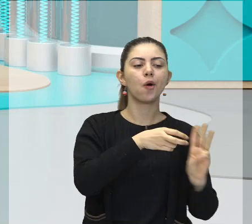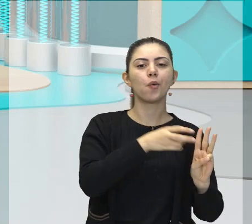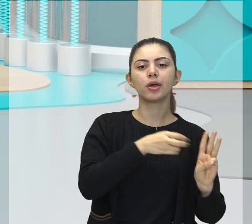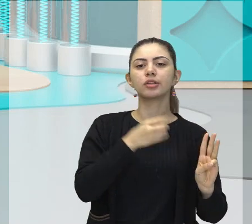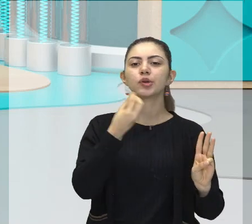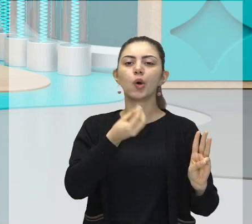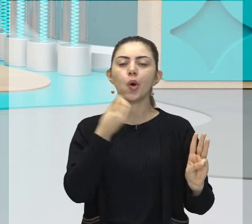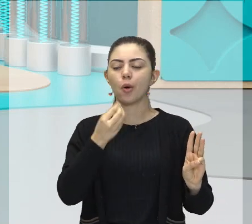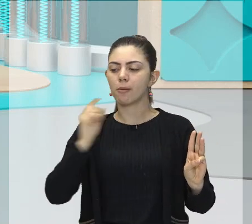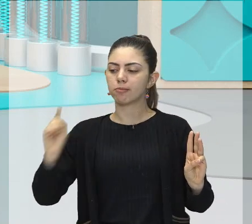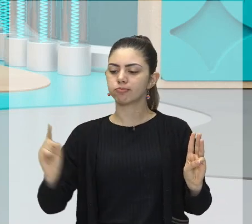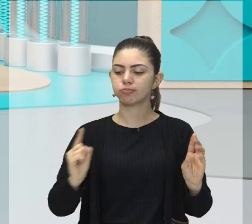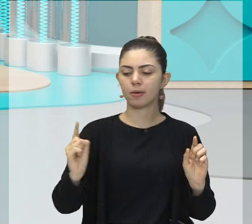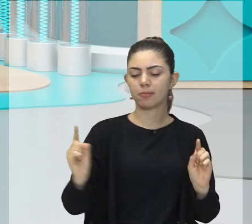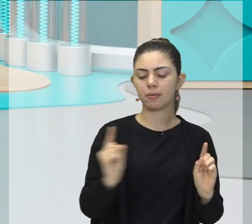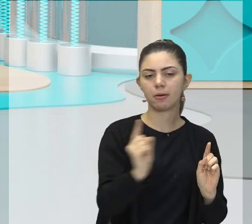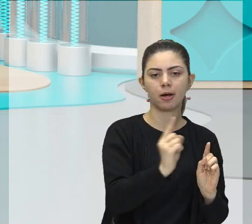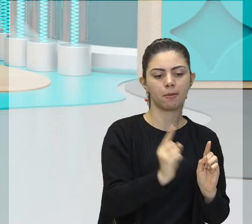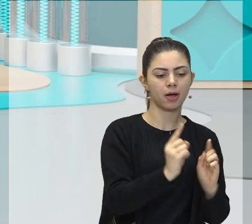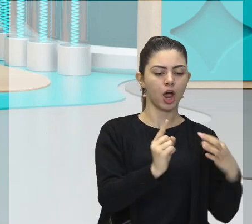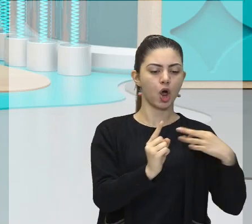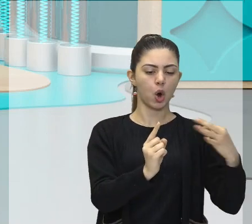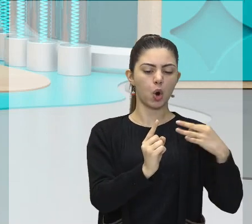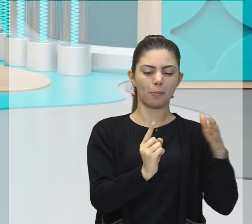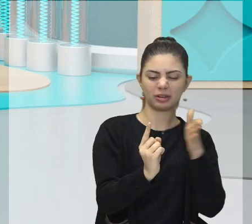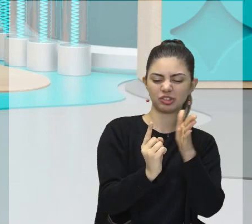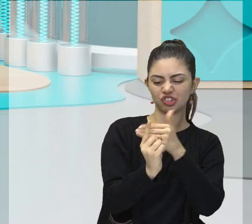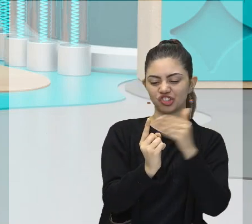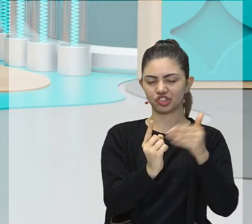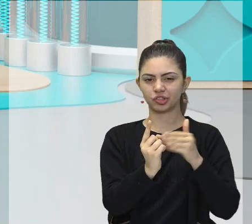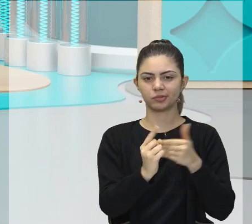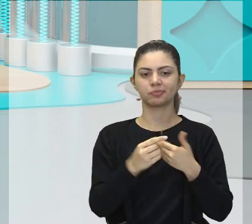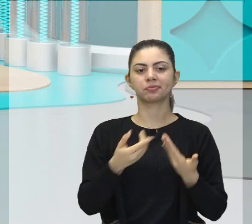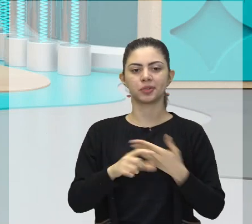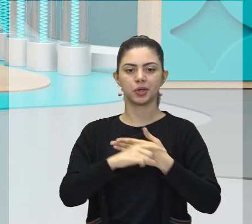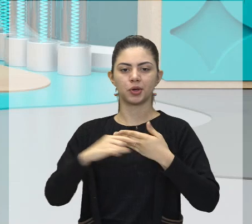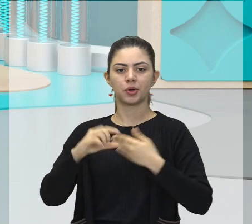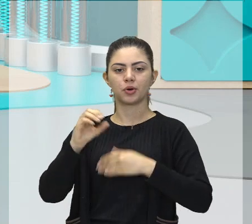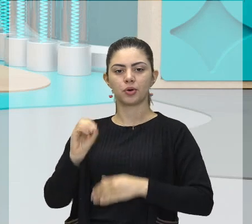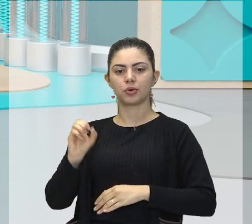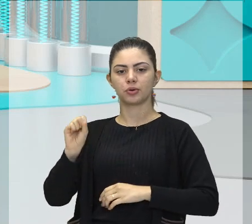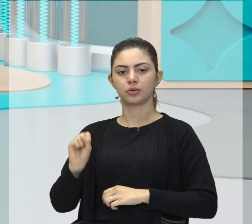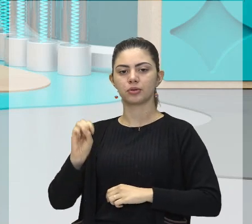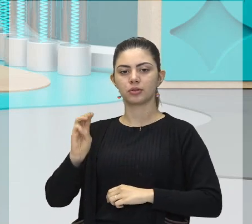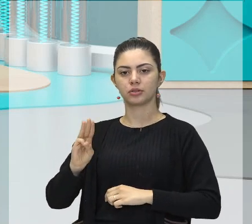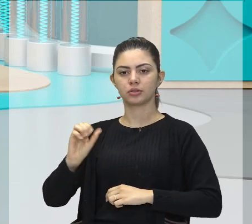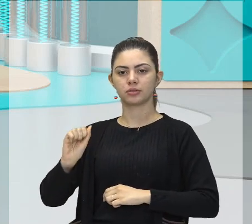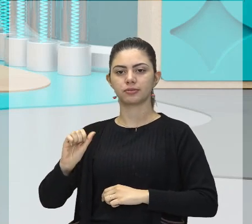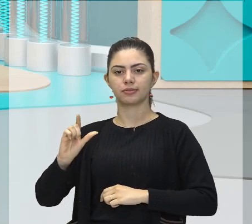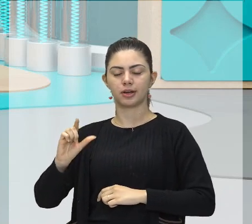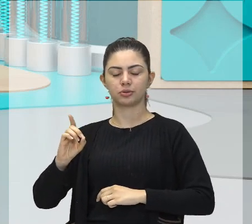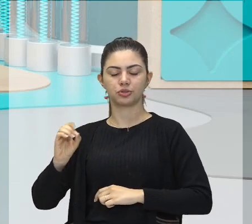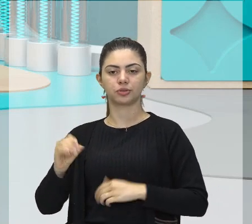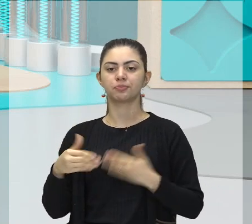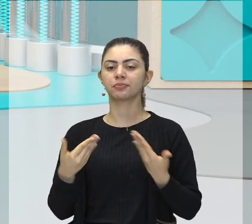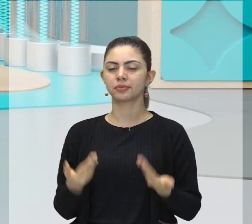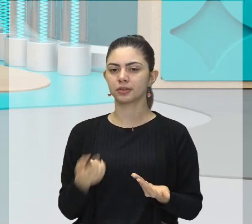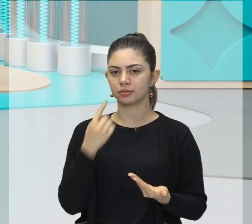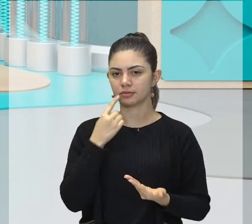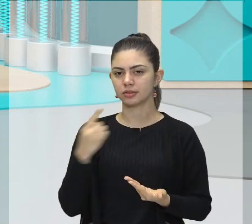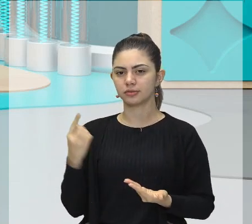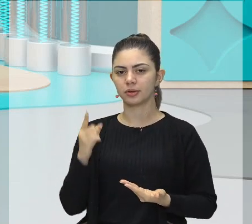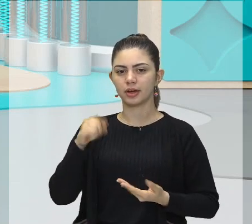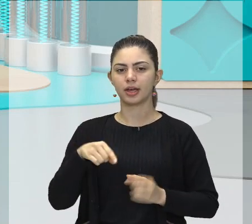teria despido o português. Oswald de Andrade. Então, é um pequeno